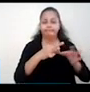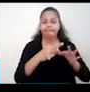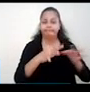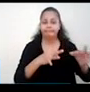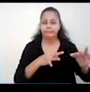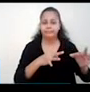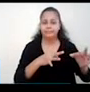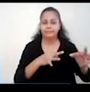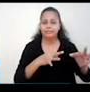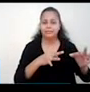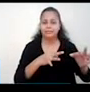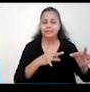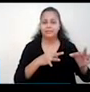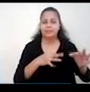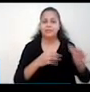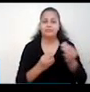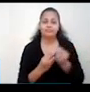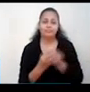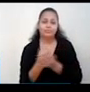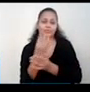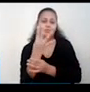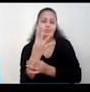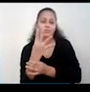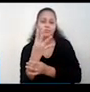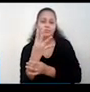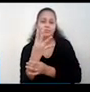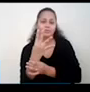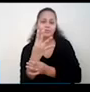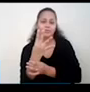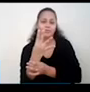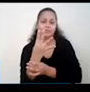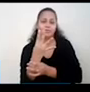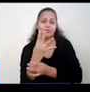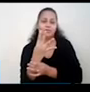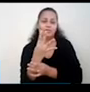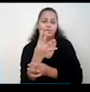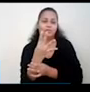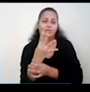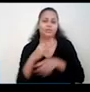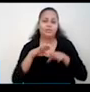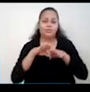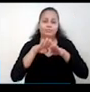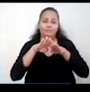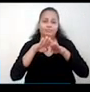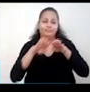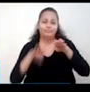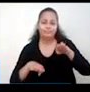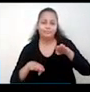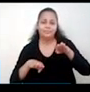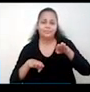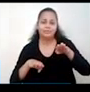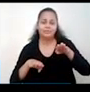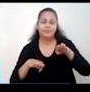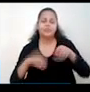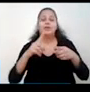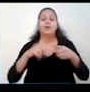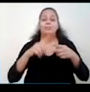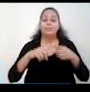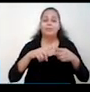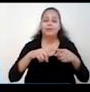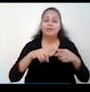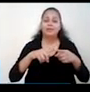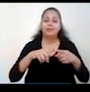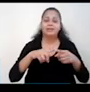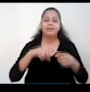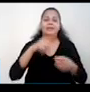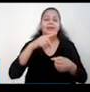que um espaço urbano desordenado e repleto de desigualdades, né? Ou seja, esses centros urbanos não estavam aí preparados para receber